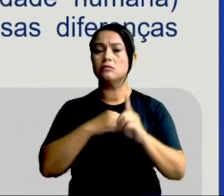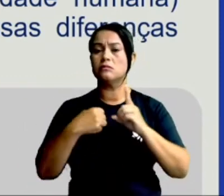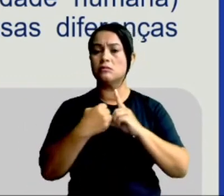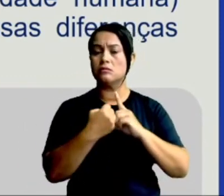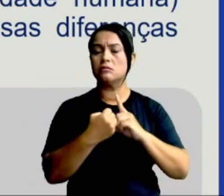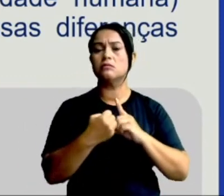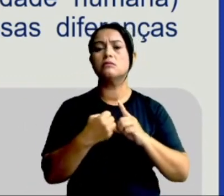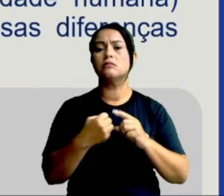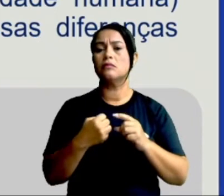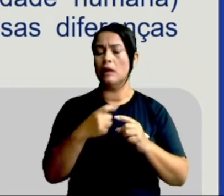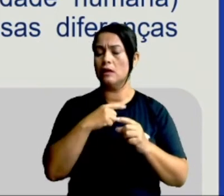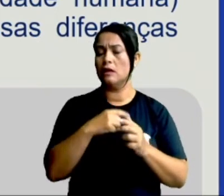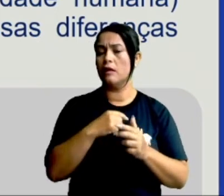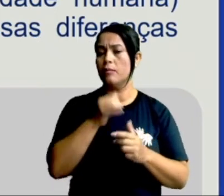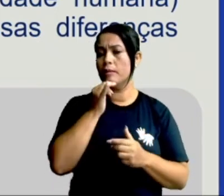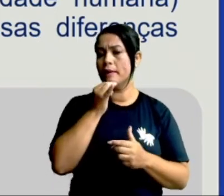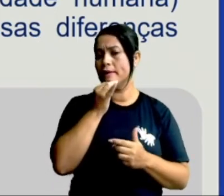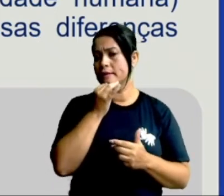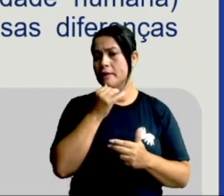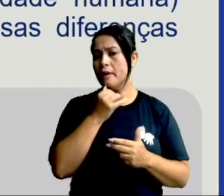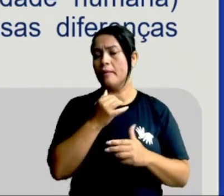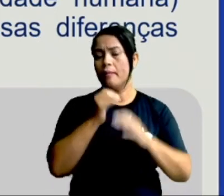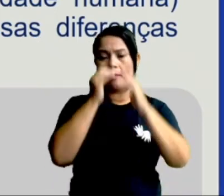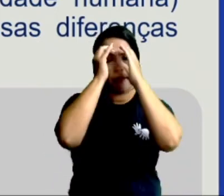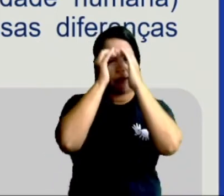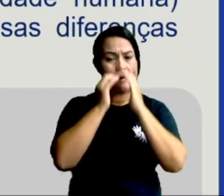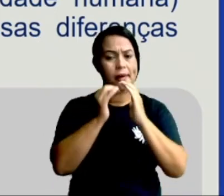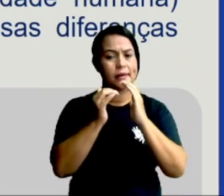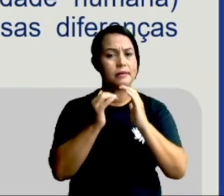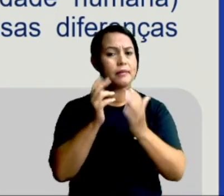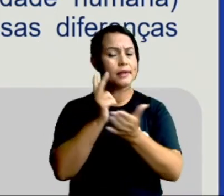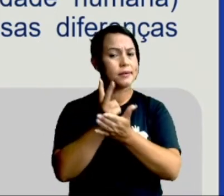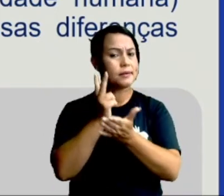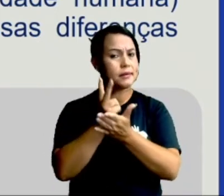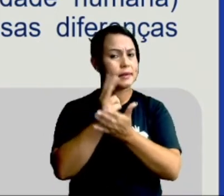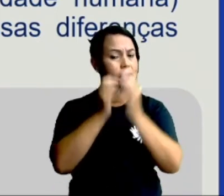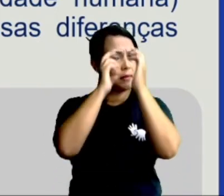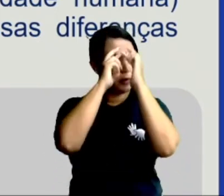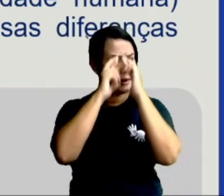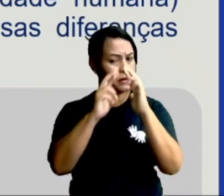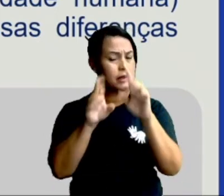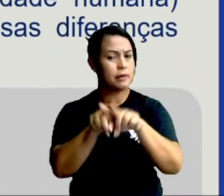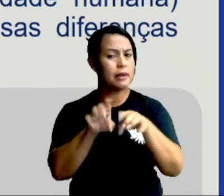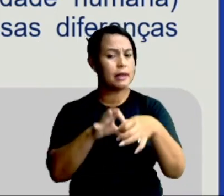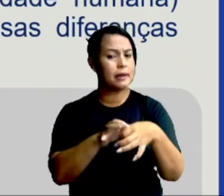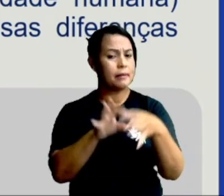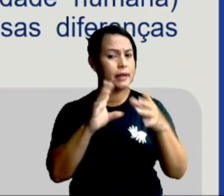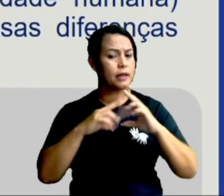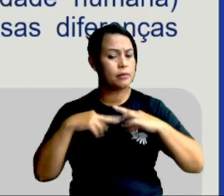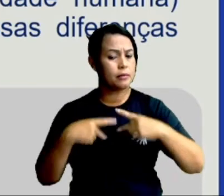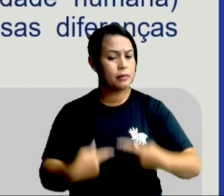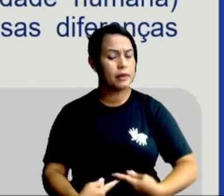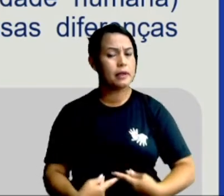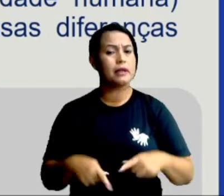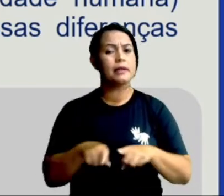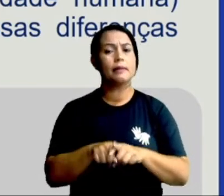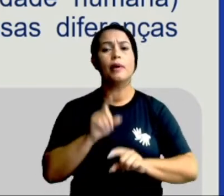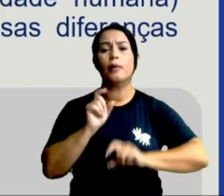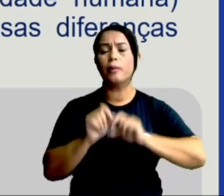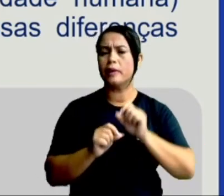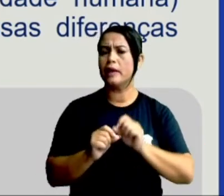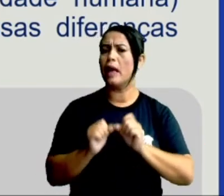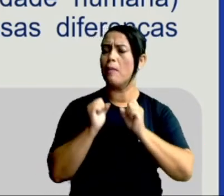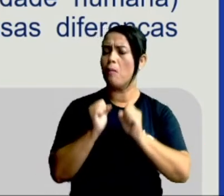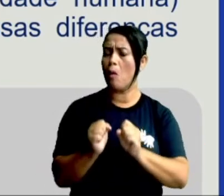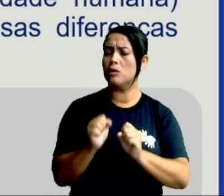a tolerância, tá? Que é a matriz principal do respeito e da liberdade humana. Permite que,